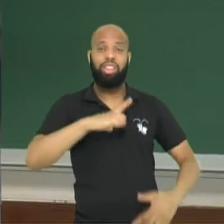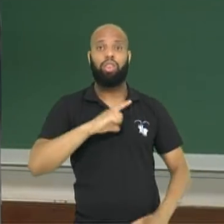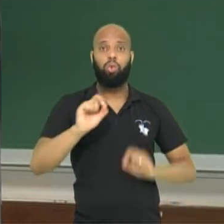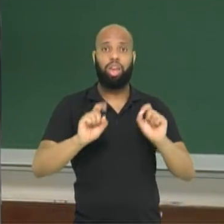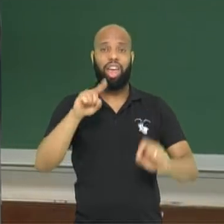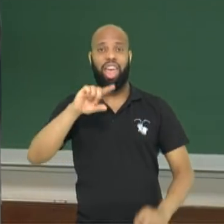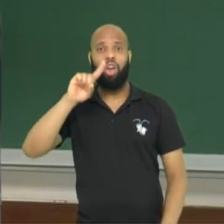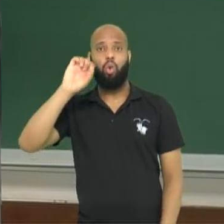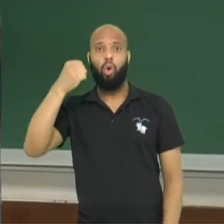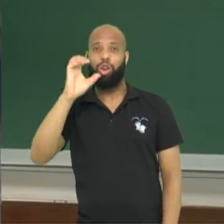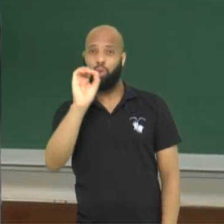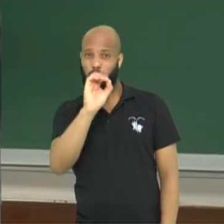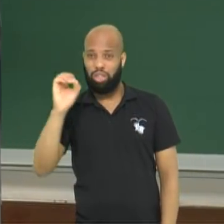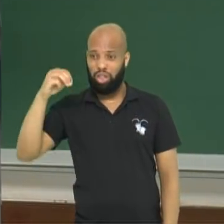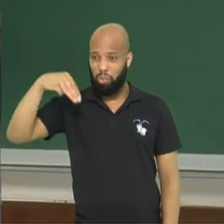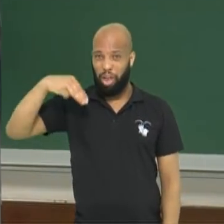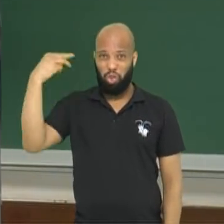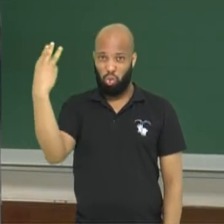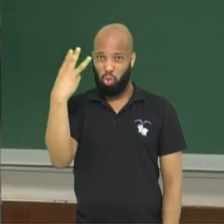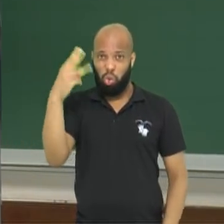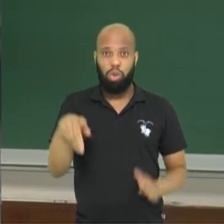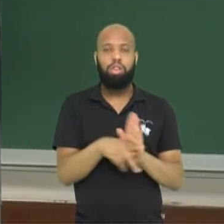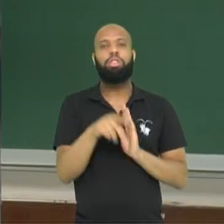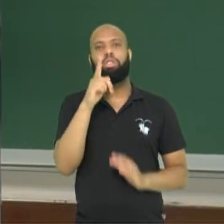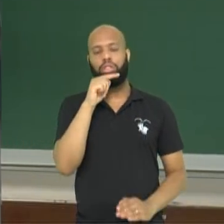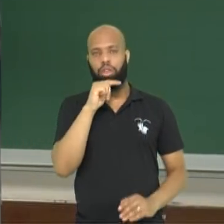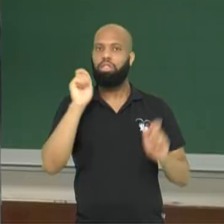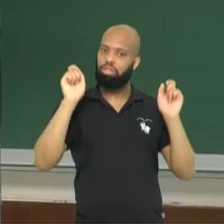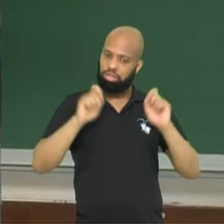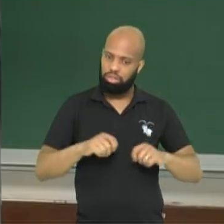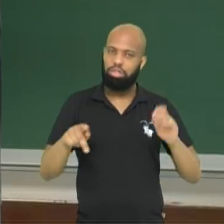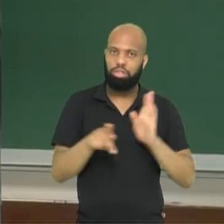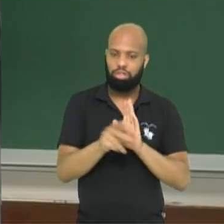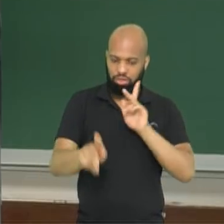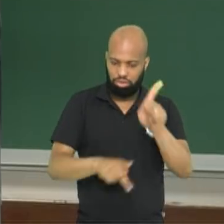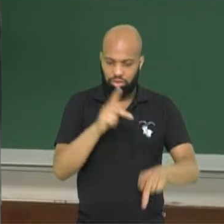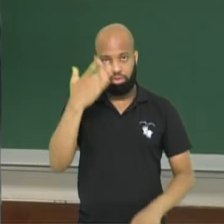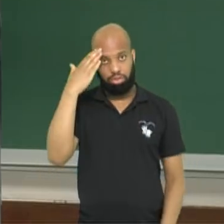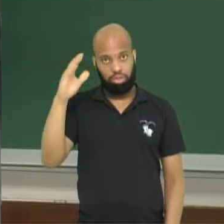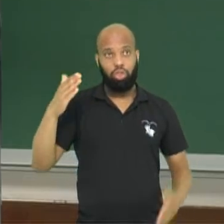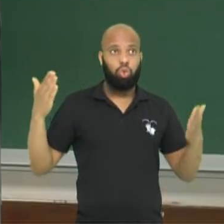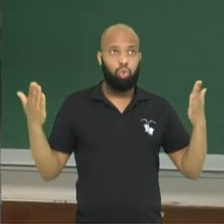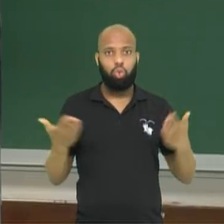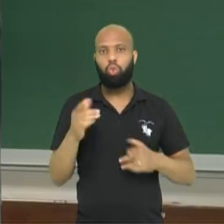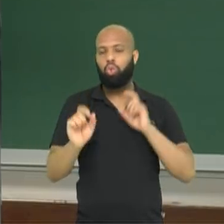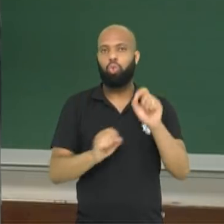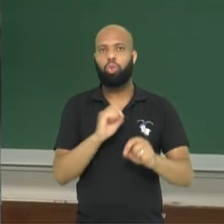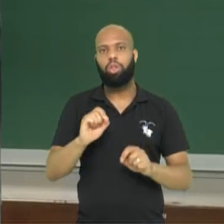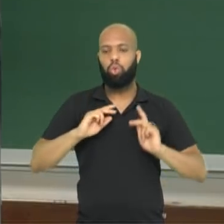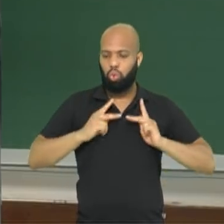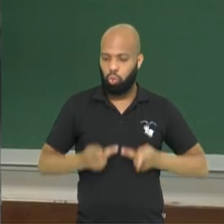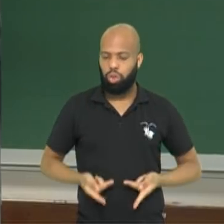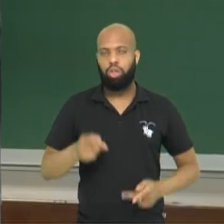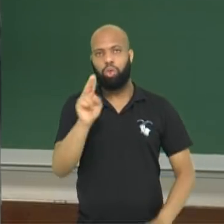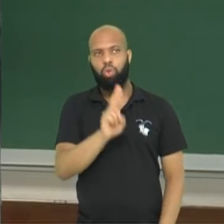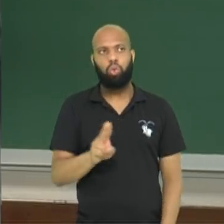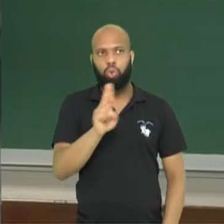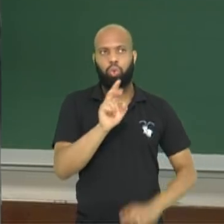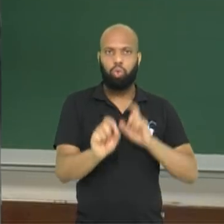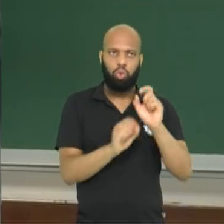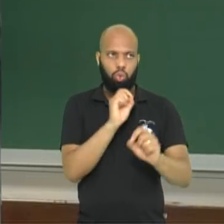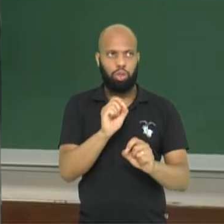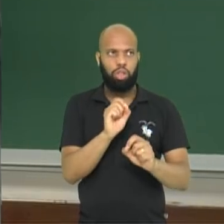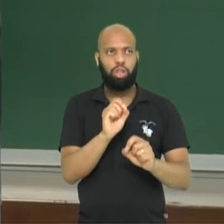água. Isso abastecia uma boa parte da população de Curitiba. Hoje calcula-se que um ser humano, nós utilizamos essa